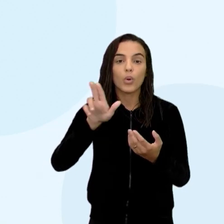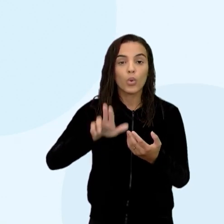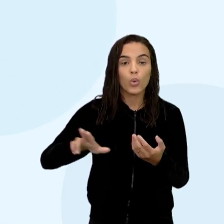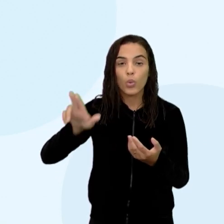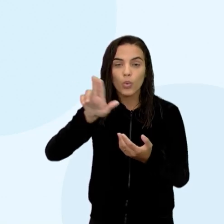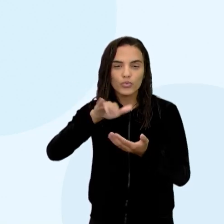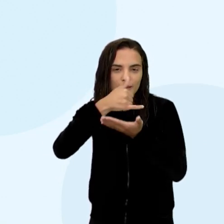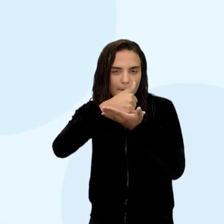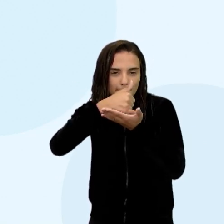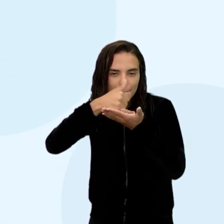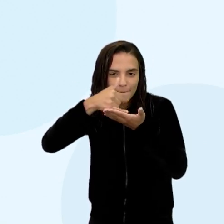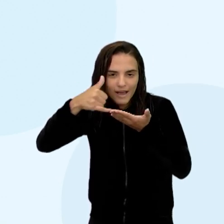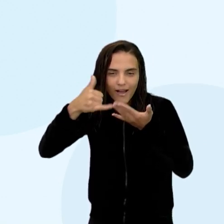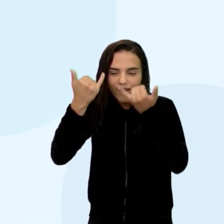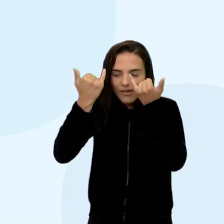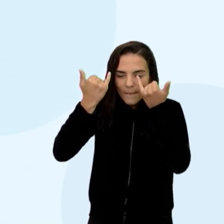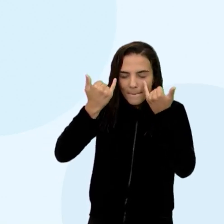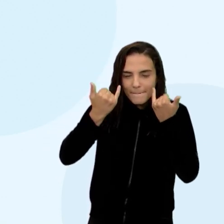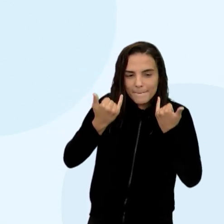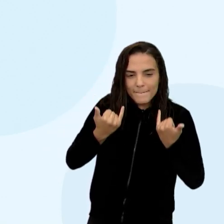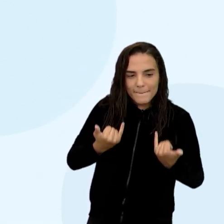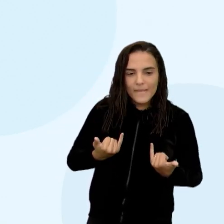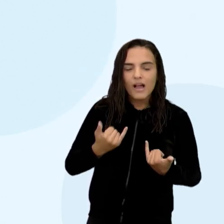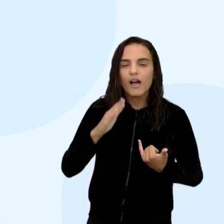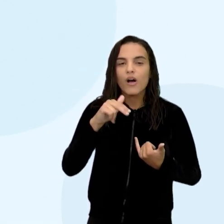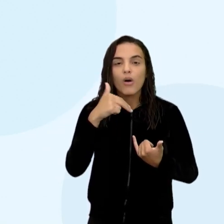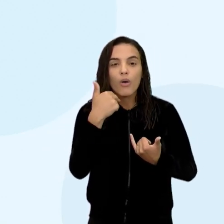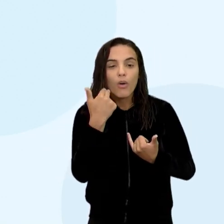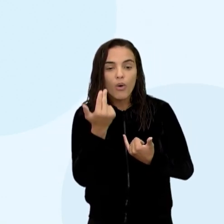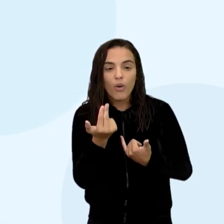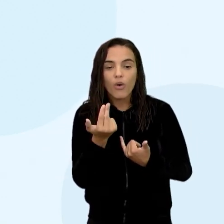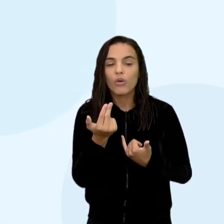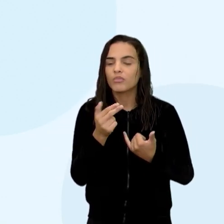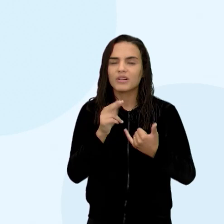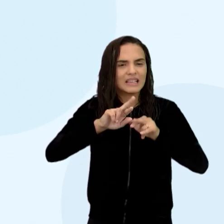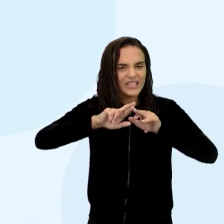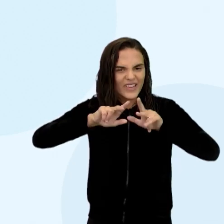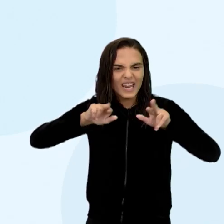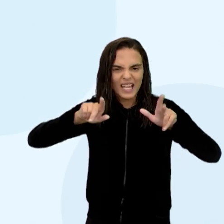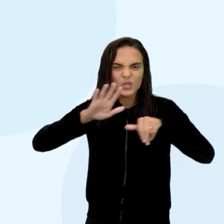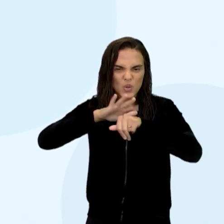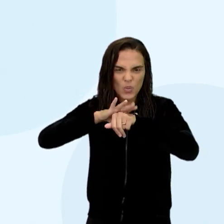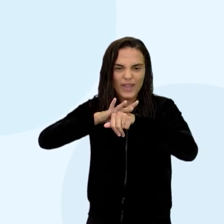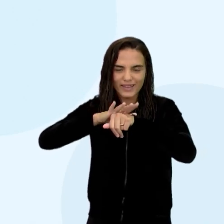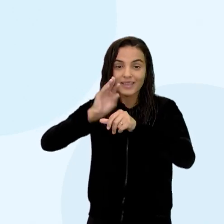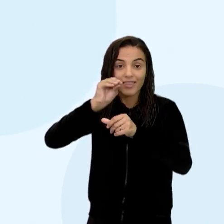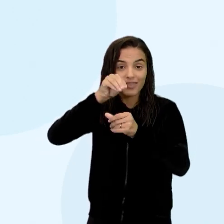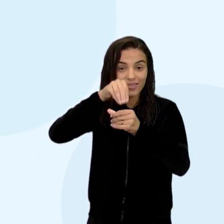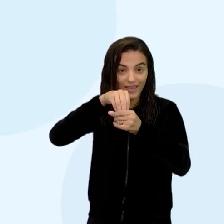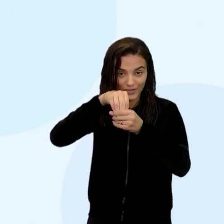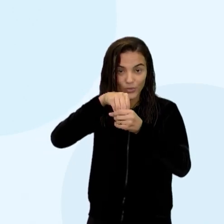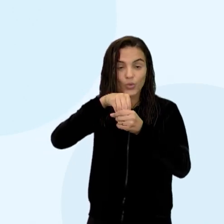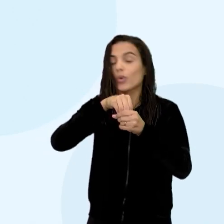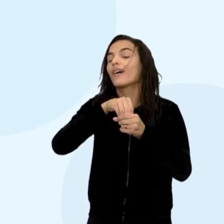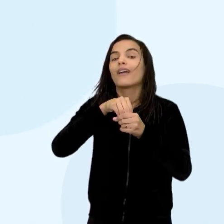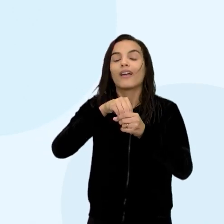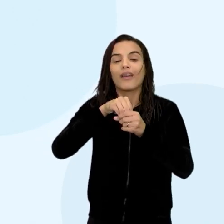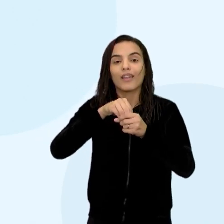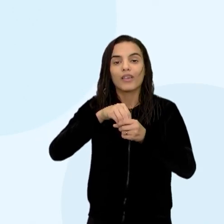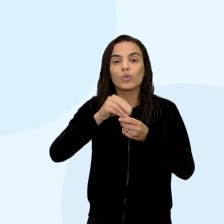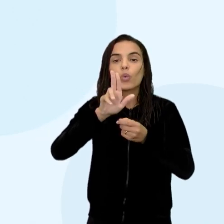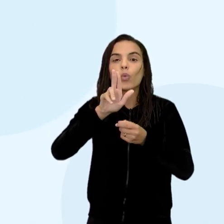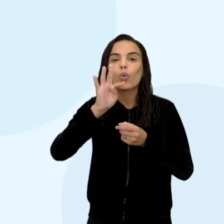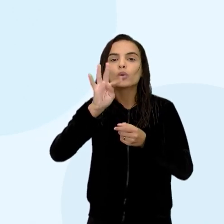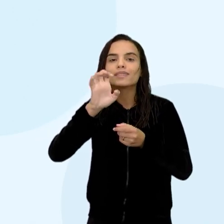de droga, desnutrição, alteração cardiovascular, todas as questões que acontecem dentro do útero materno, tá?